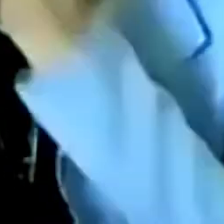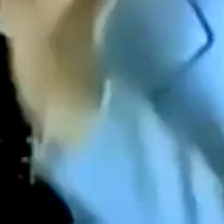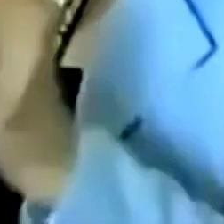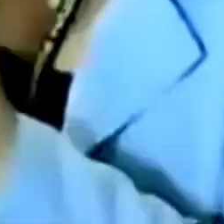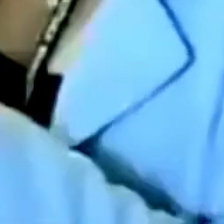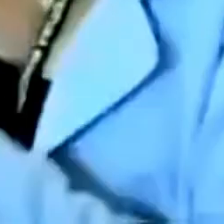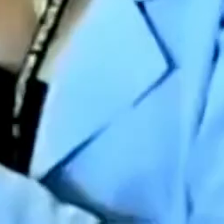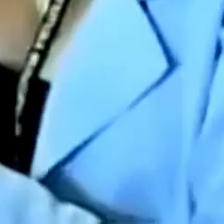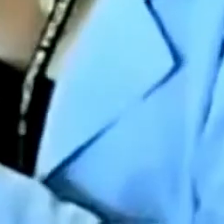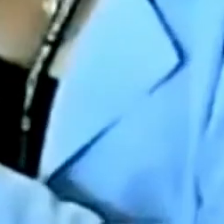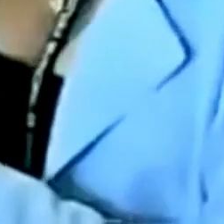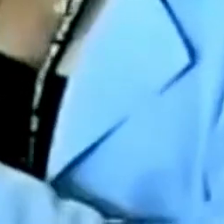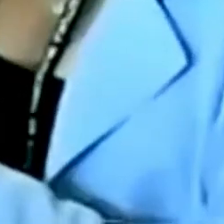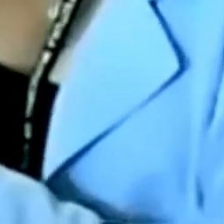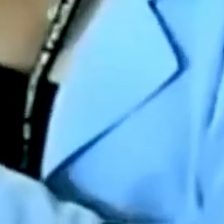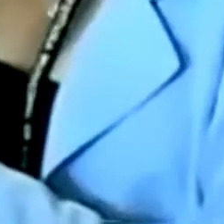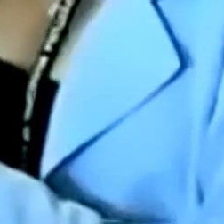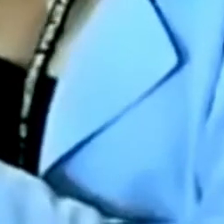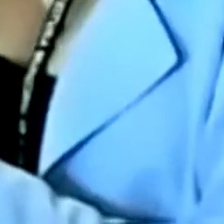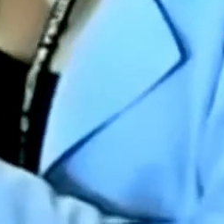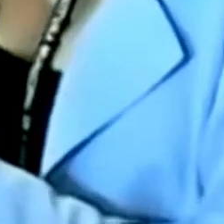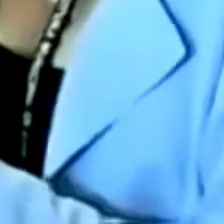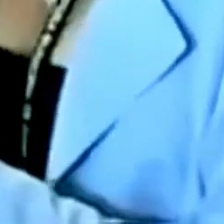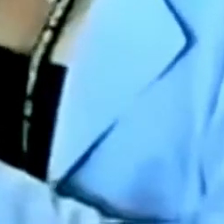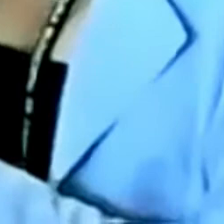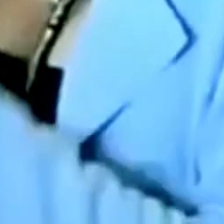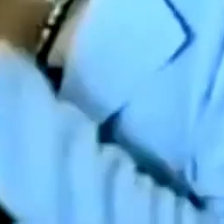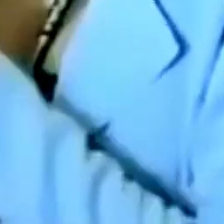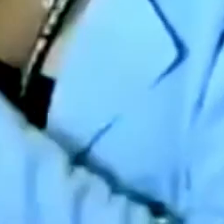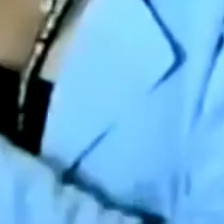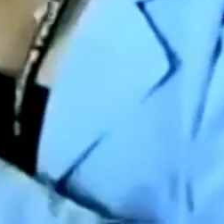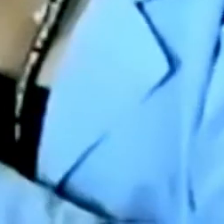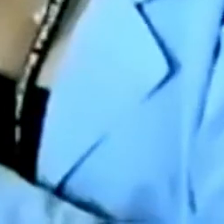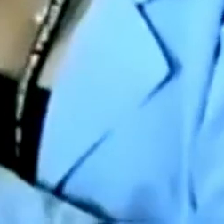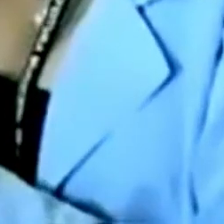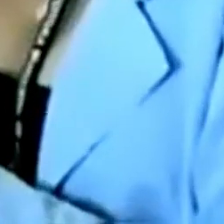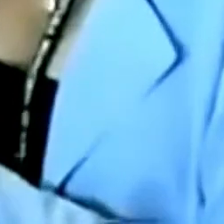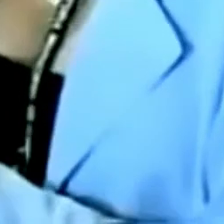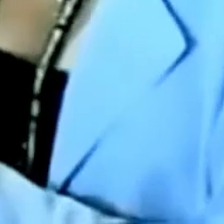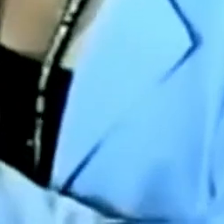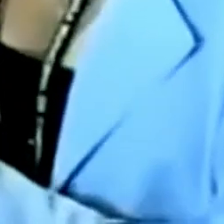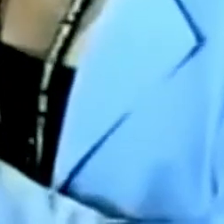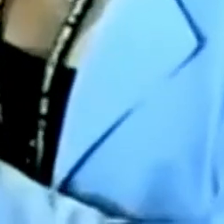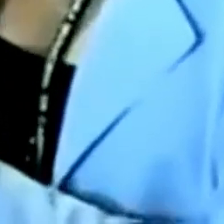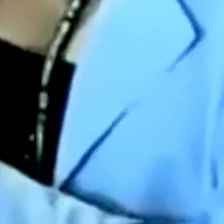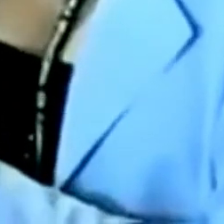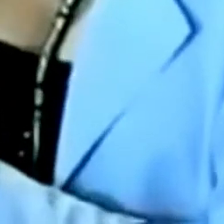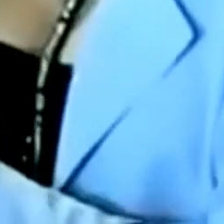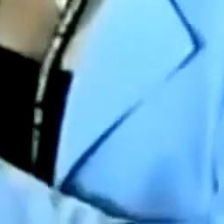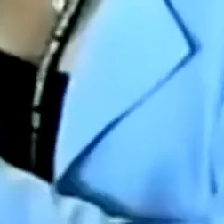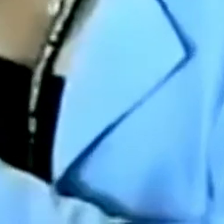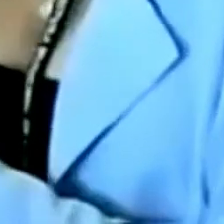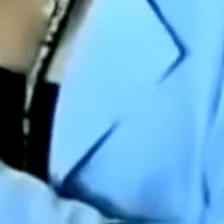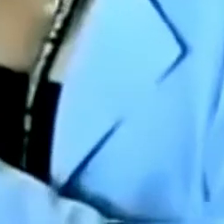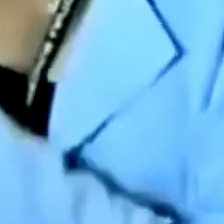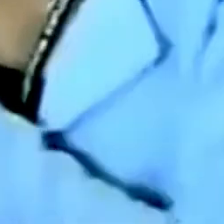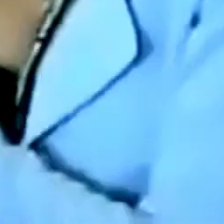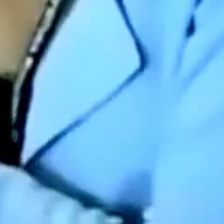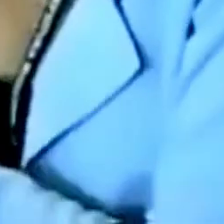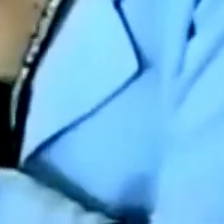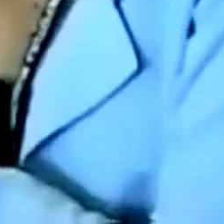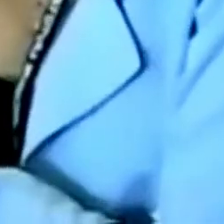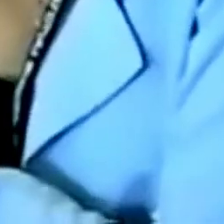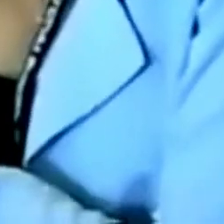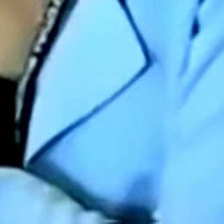vida né EA gente vai destacar algumas coisas importantes eu queria só ressaltar que não há